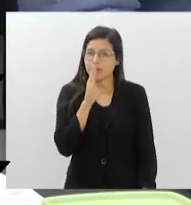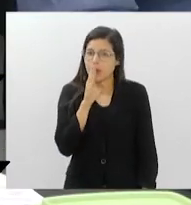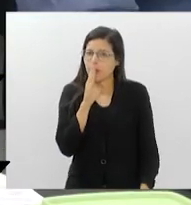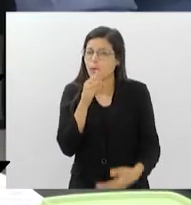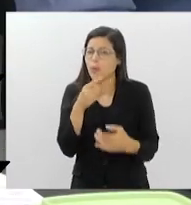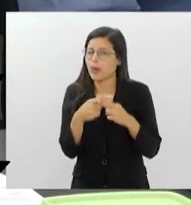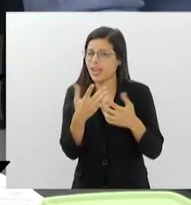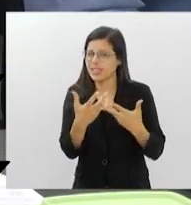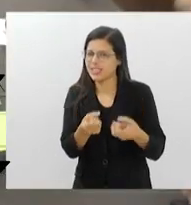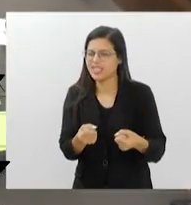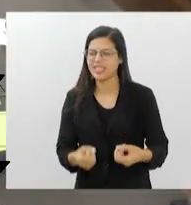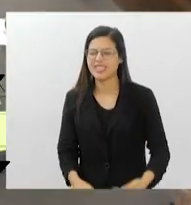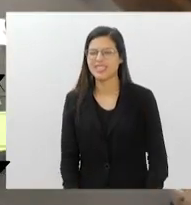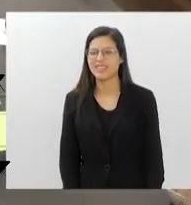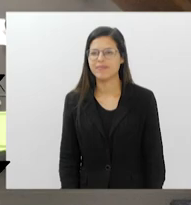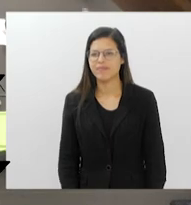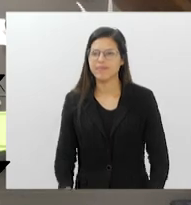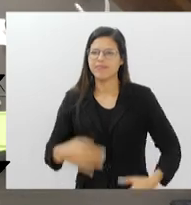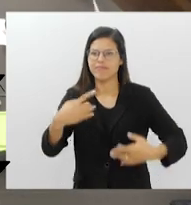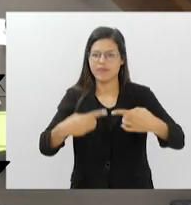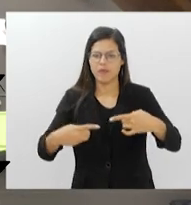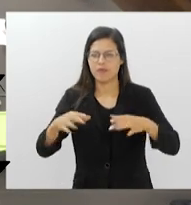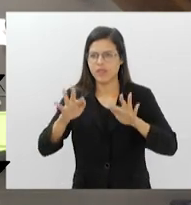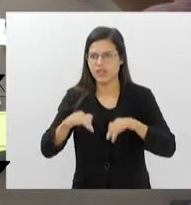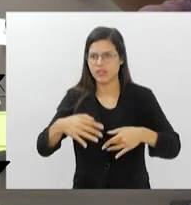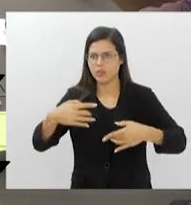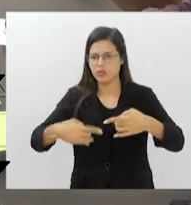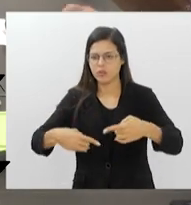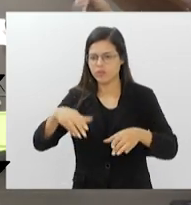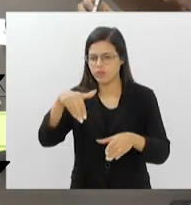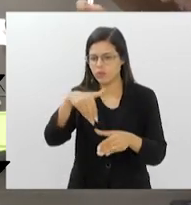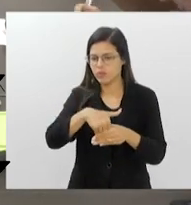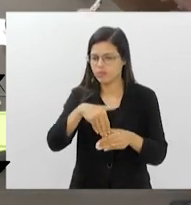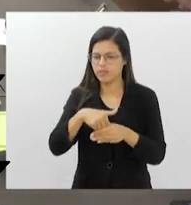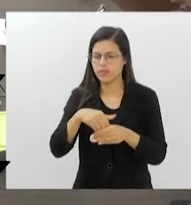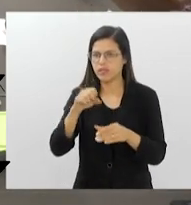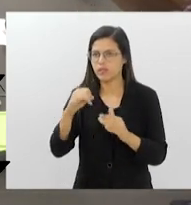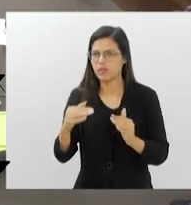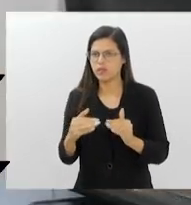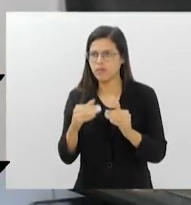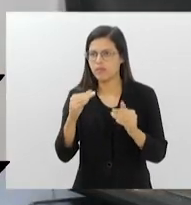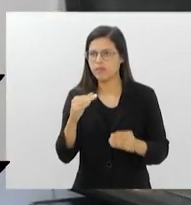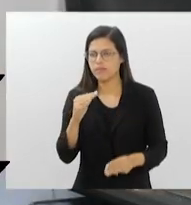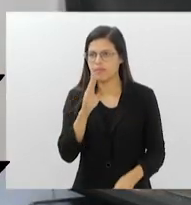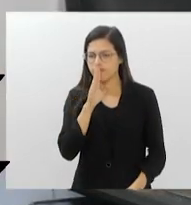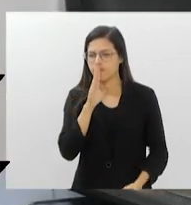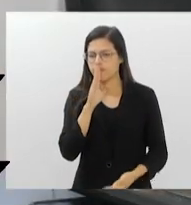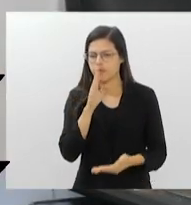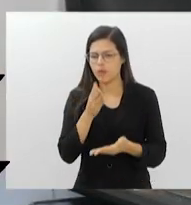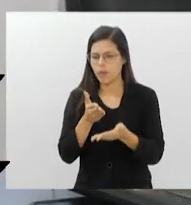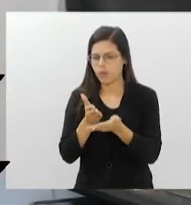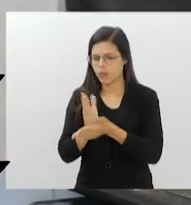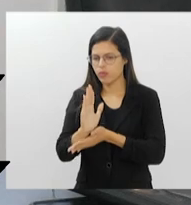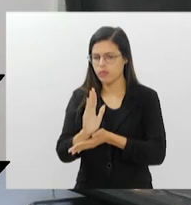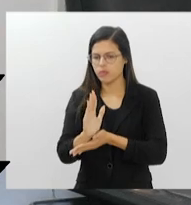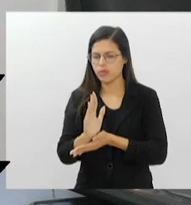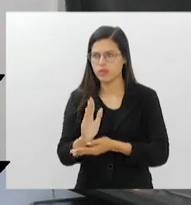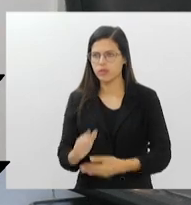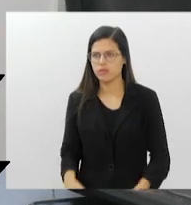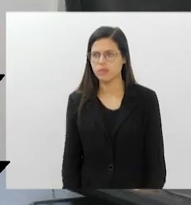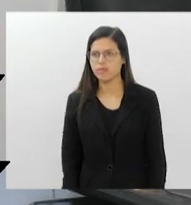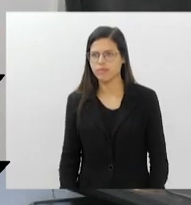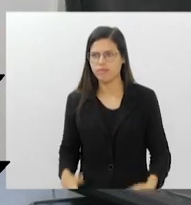consente bem não havendo Quem Queira discutir encerrada a discussão em votação senhores que aprovam permaneçam Como estão aprovado